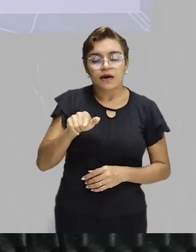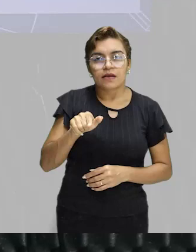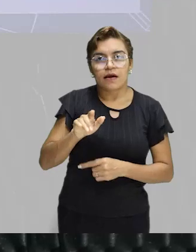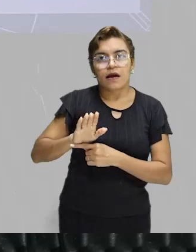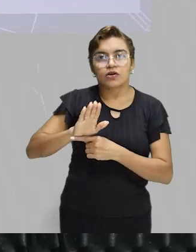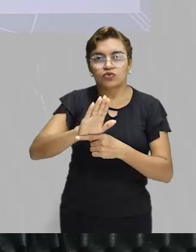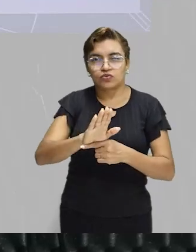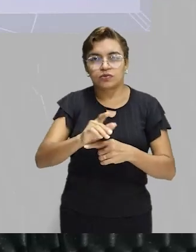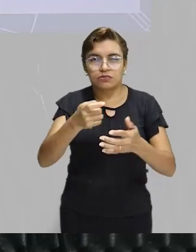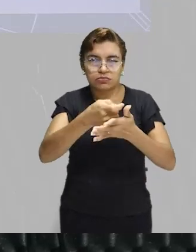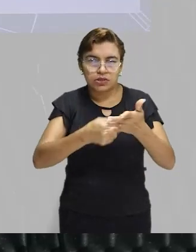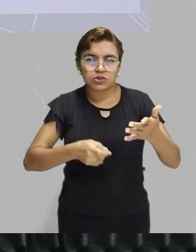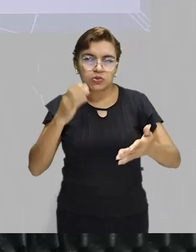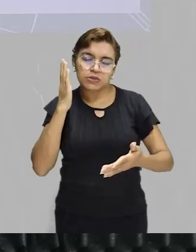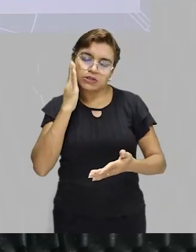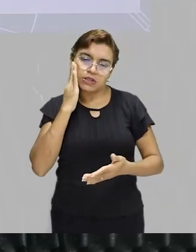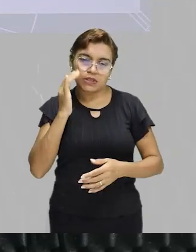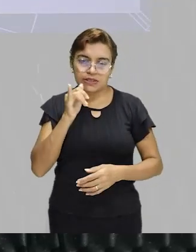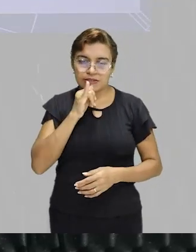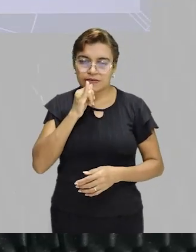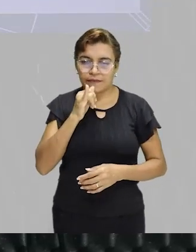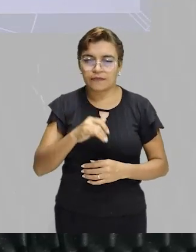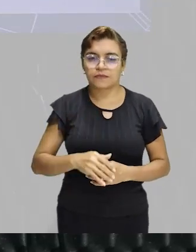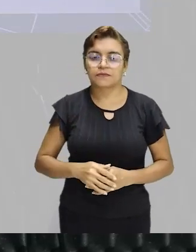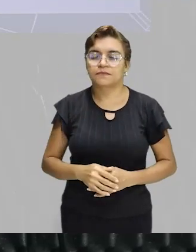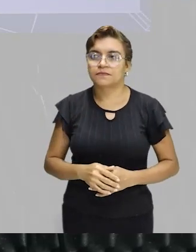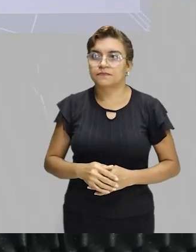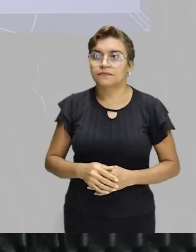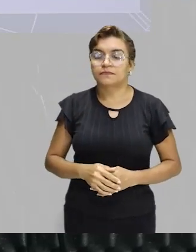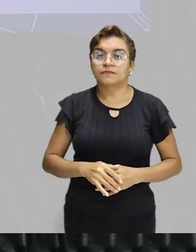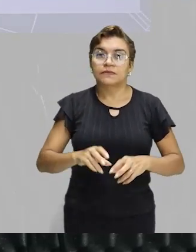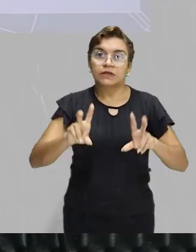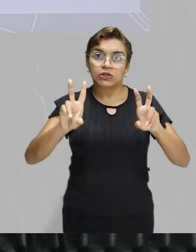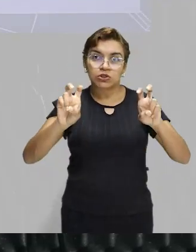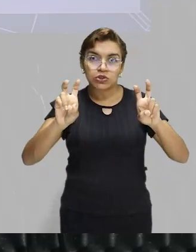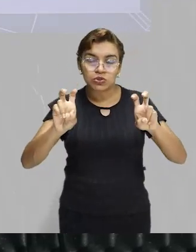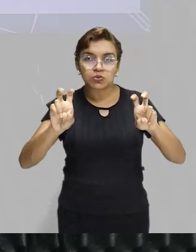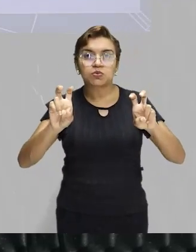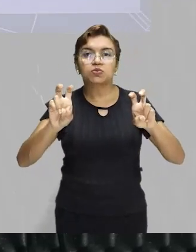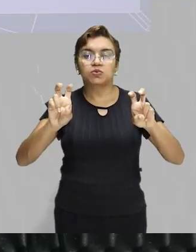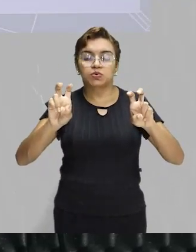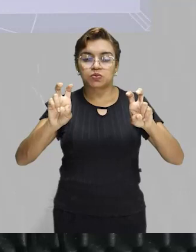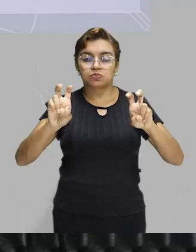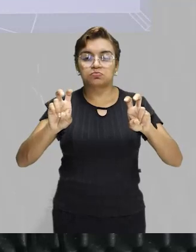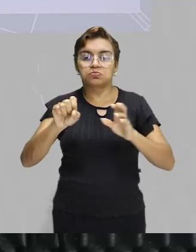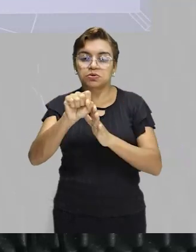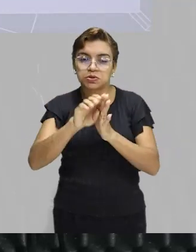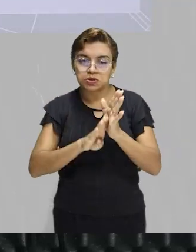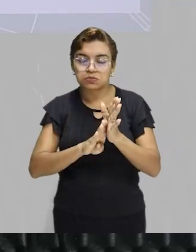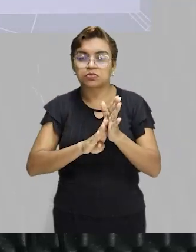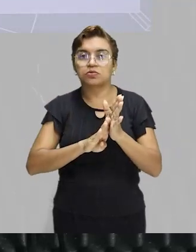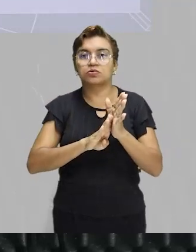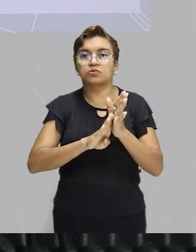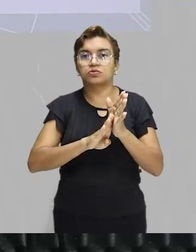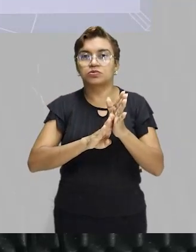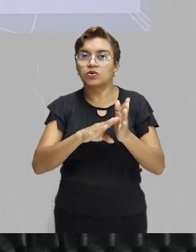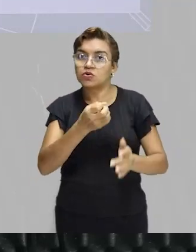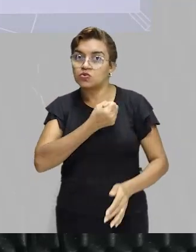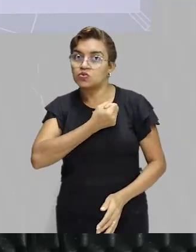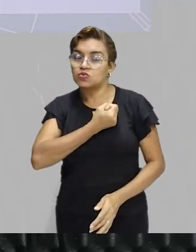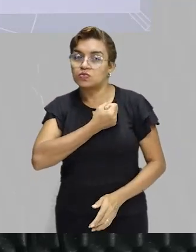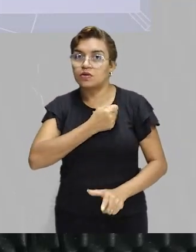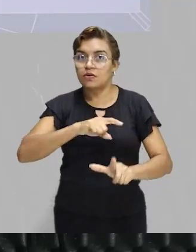ele. Por exemplo, titles e subtitles, que são os títulos ou subtítulos, símbolos, números,